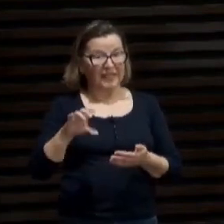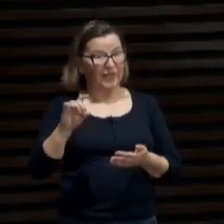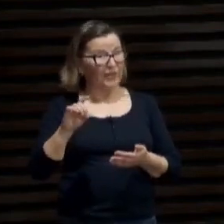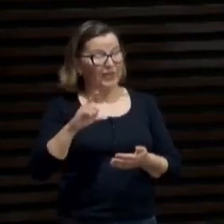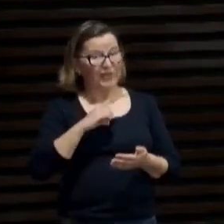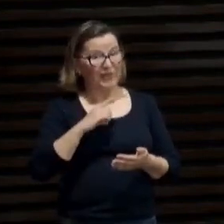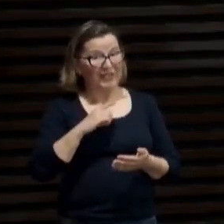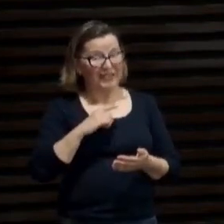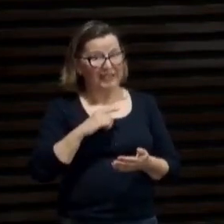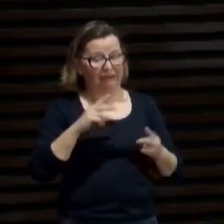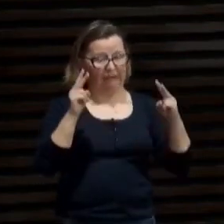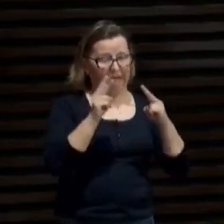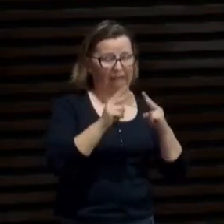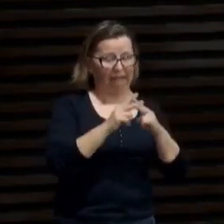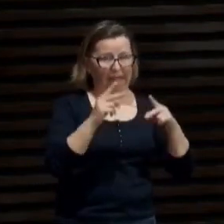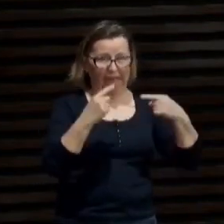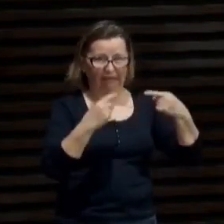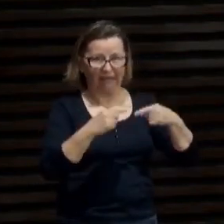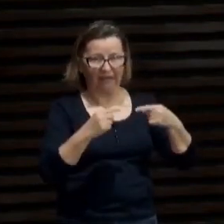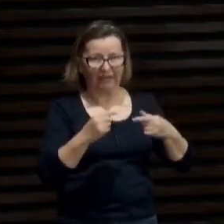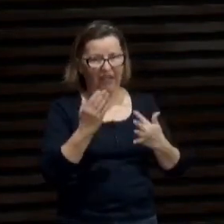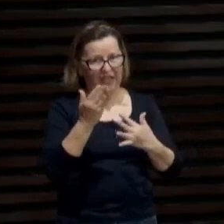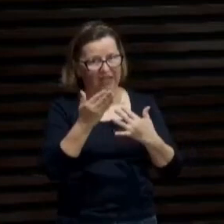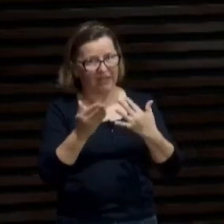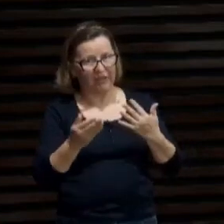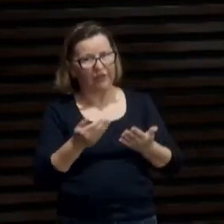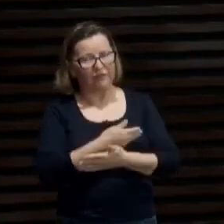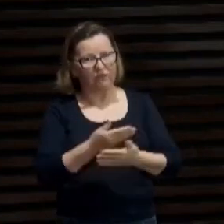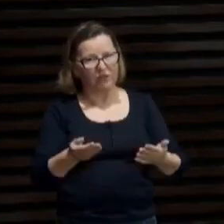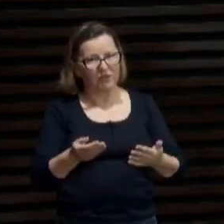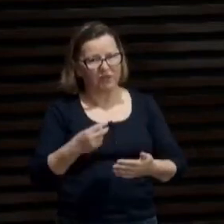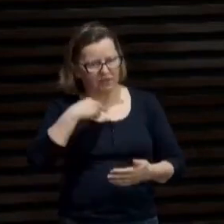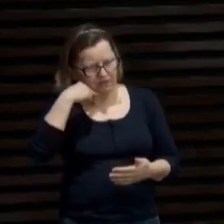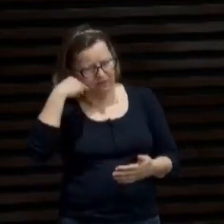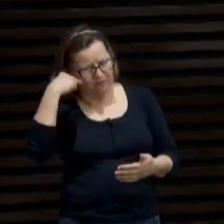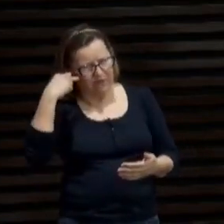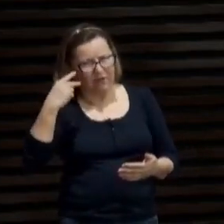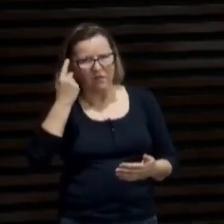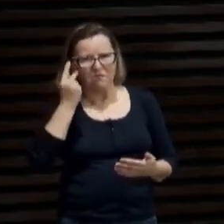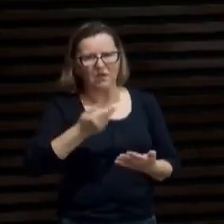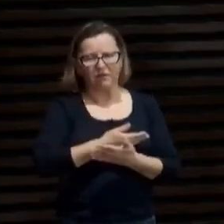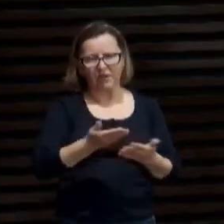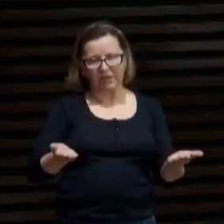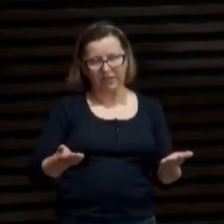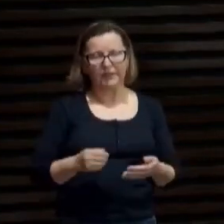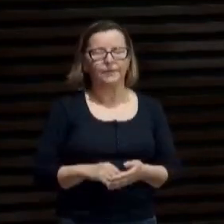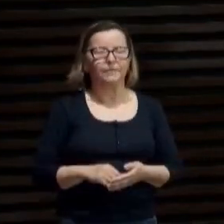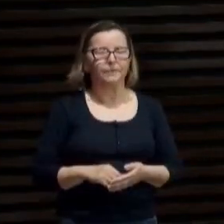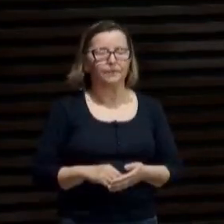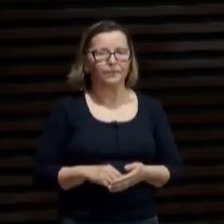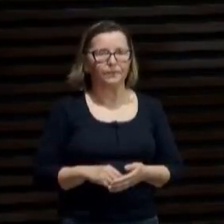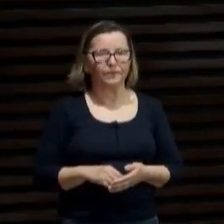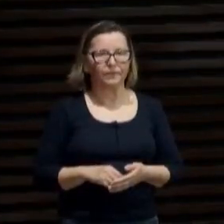perda total. É uma vergonha para vocês, irmãos. Paulo falando aos Coríntios. Tinha 2 irmãos se